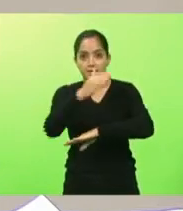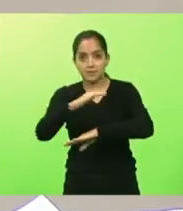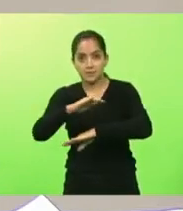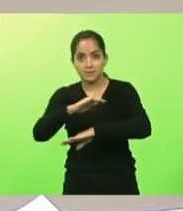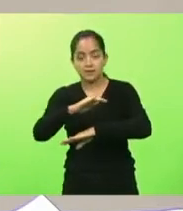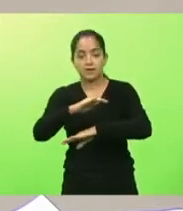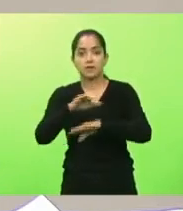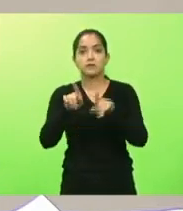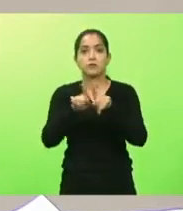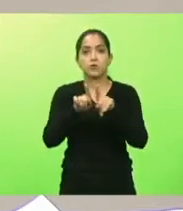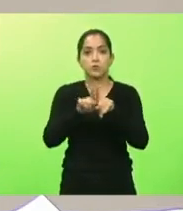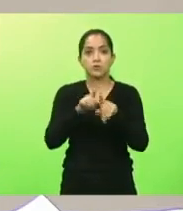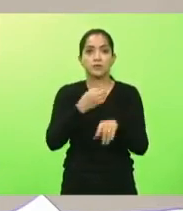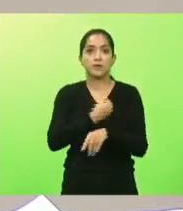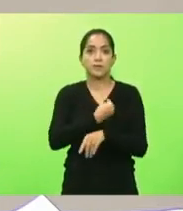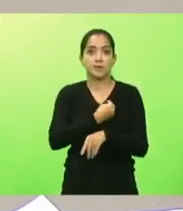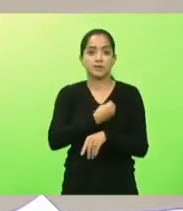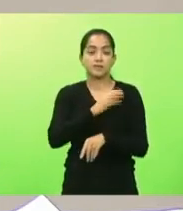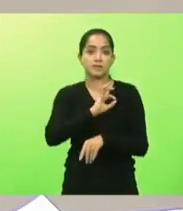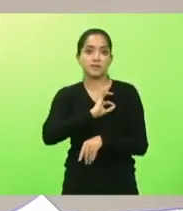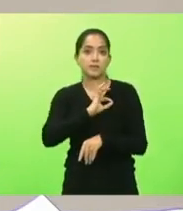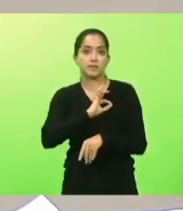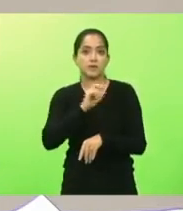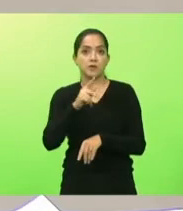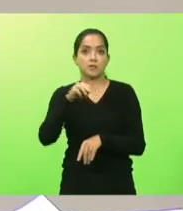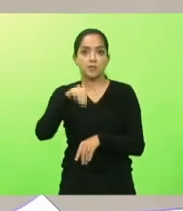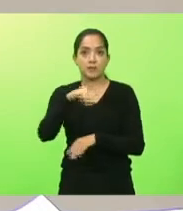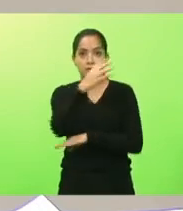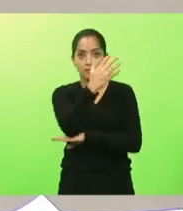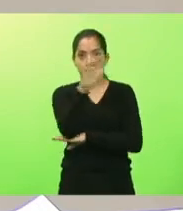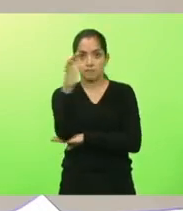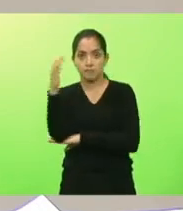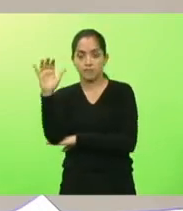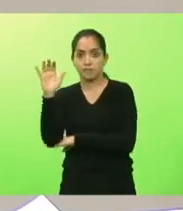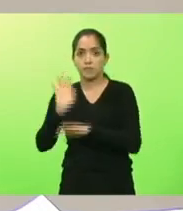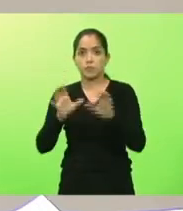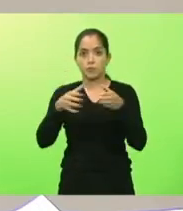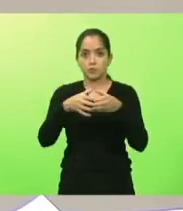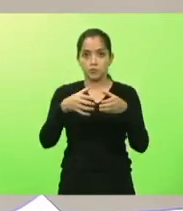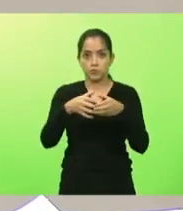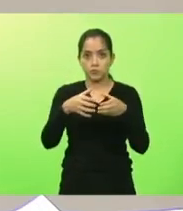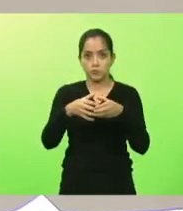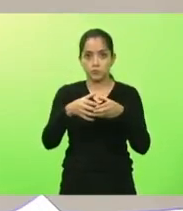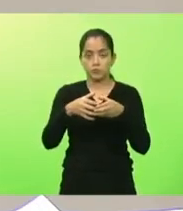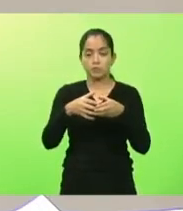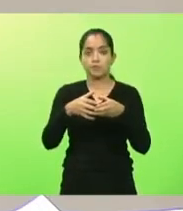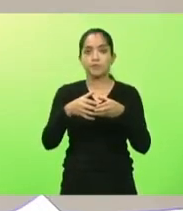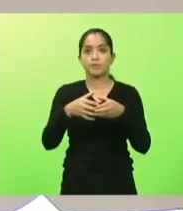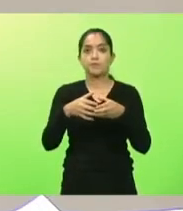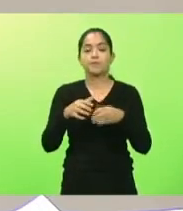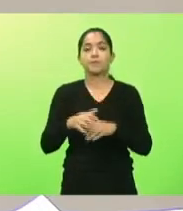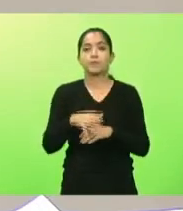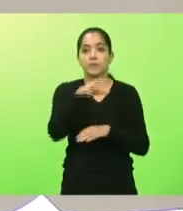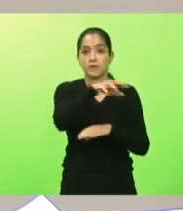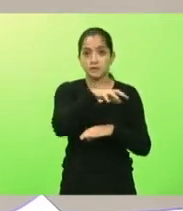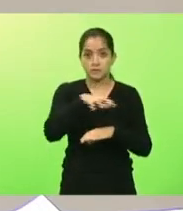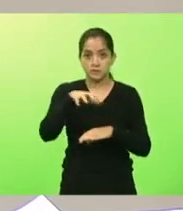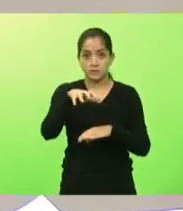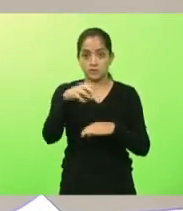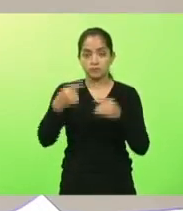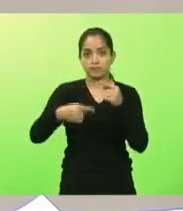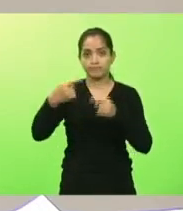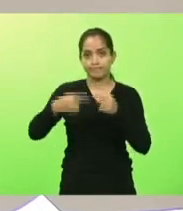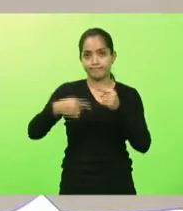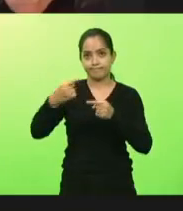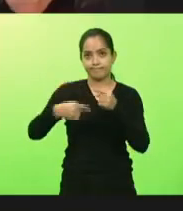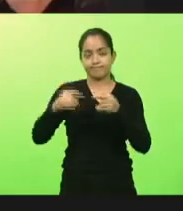bem como a presença da Polícia Militar Ambiental, seu efetivo e atribuições nas instalações do parque. Em discussão.